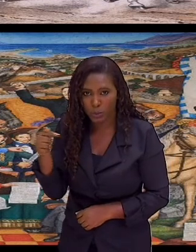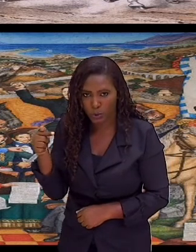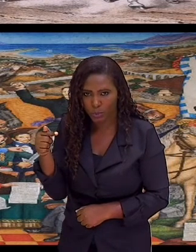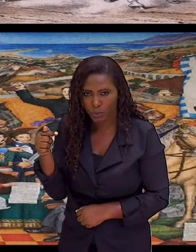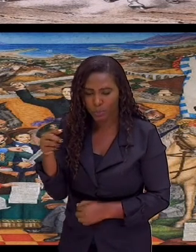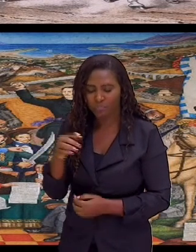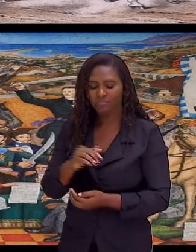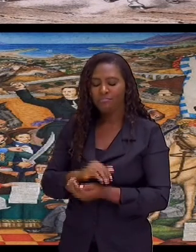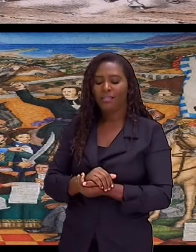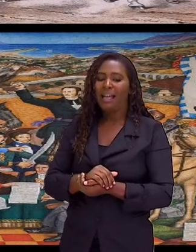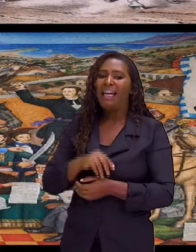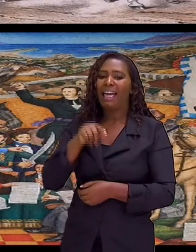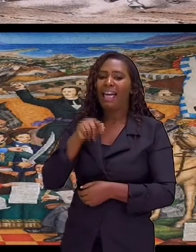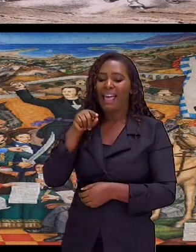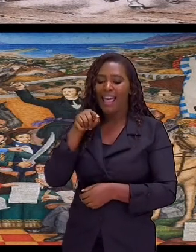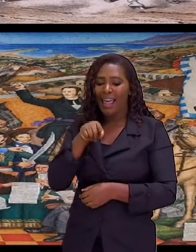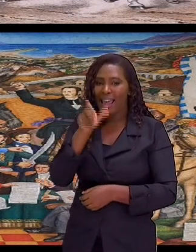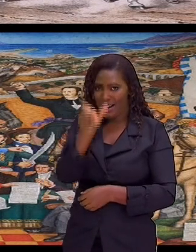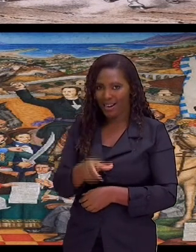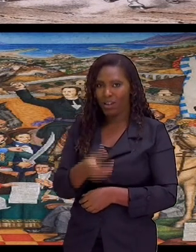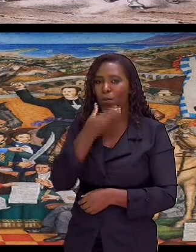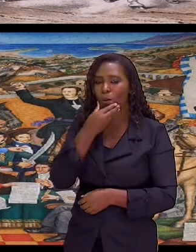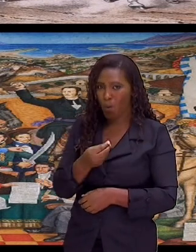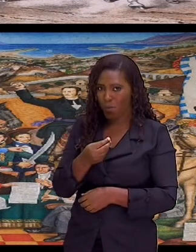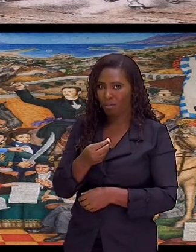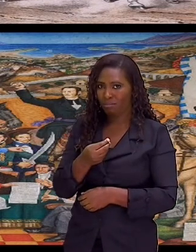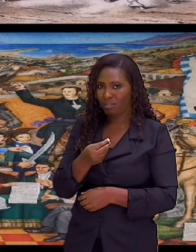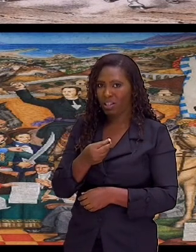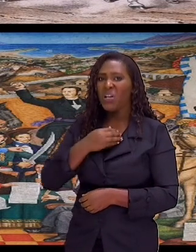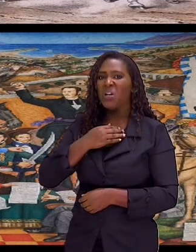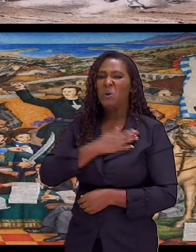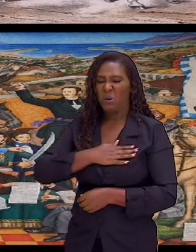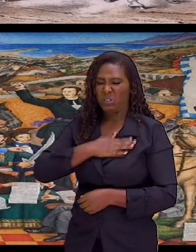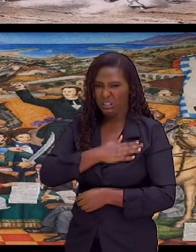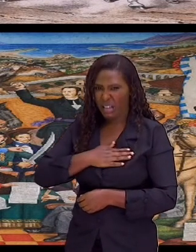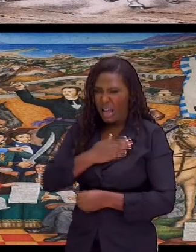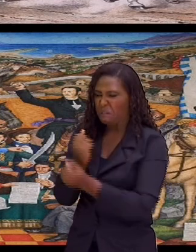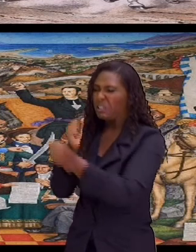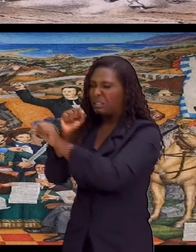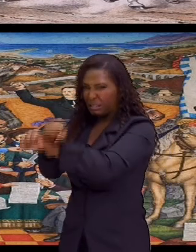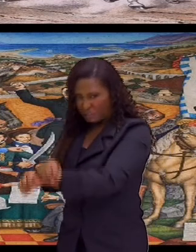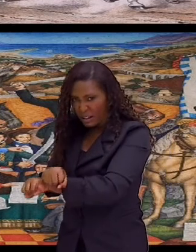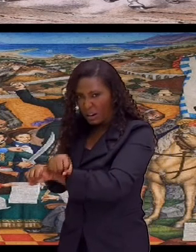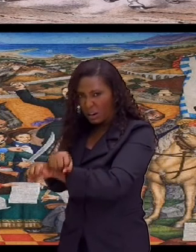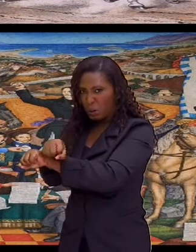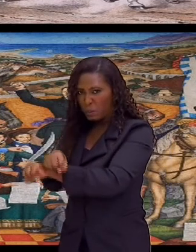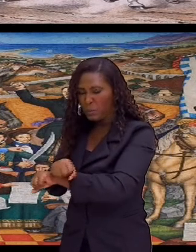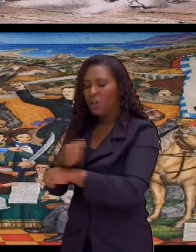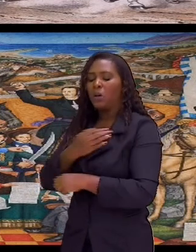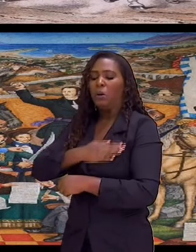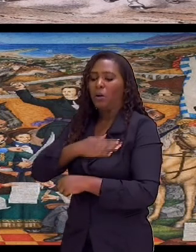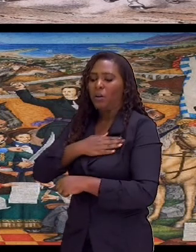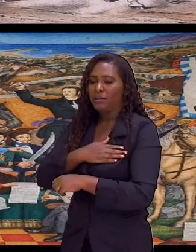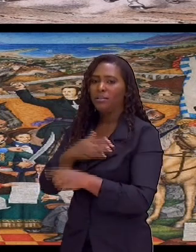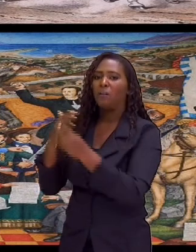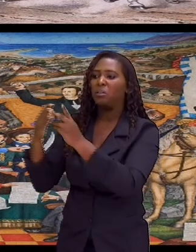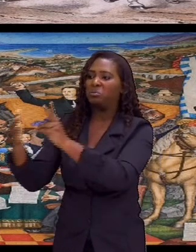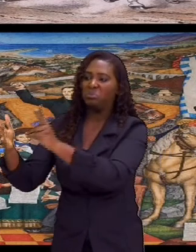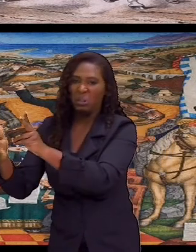de ideal liberal aqui na América. A partir deste momento, a Nova Espanha entrou